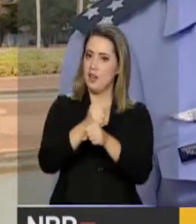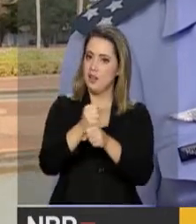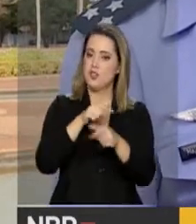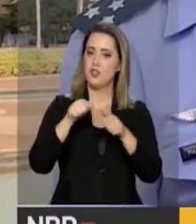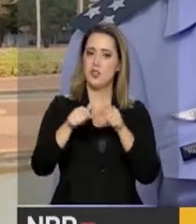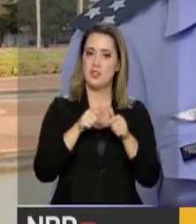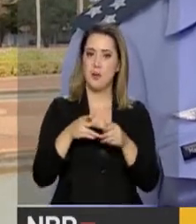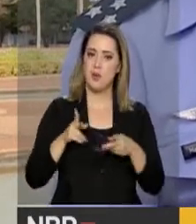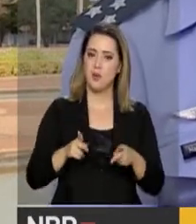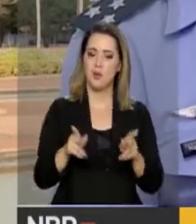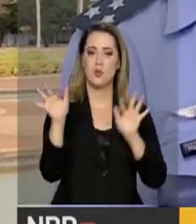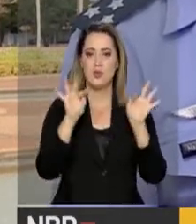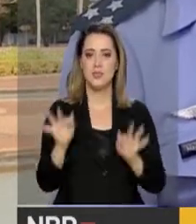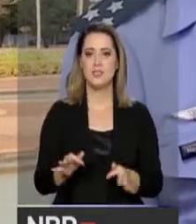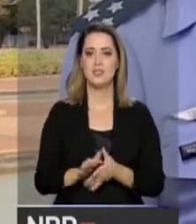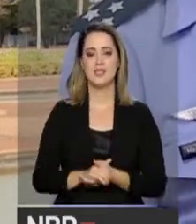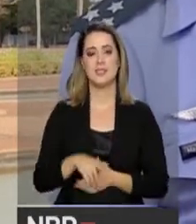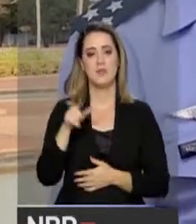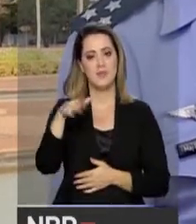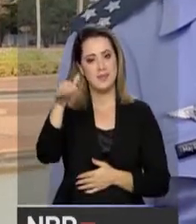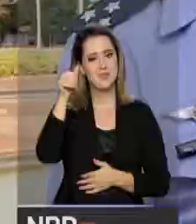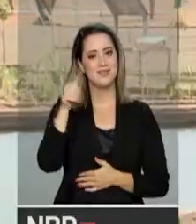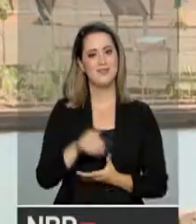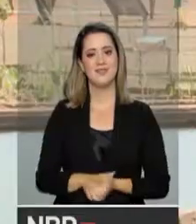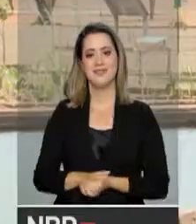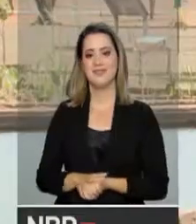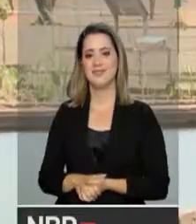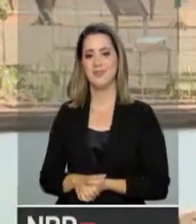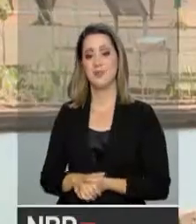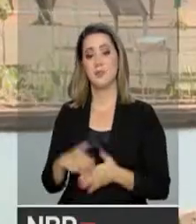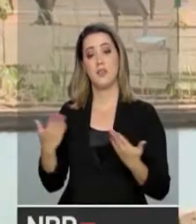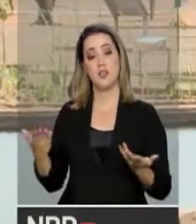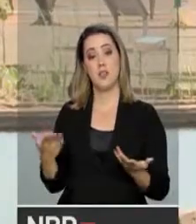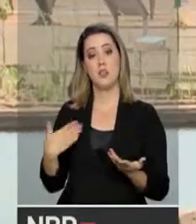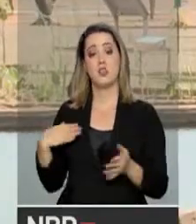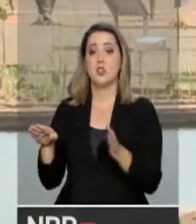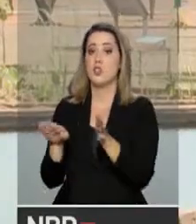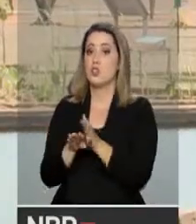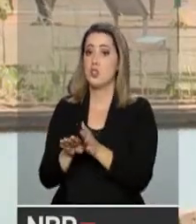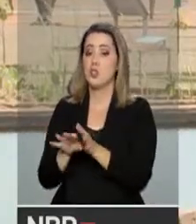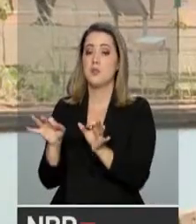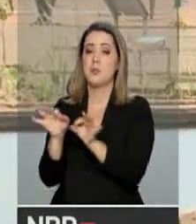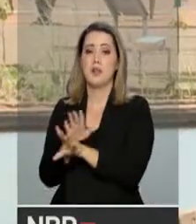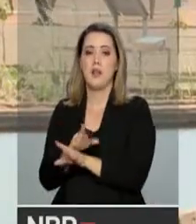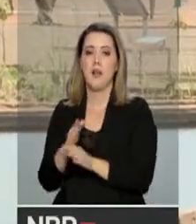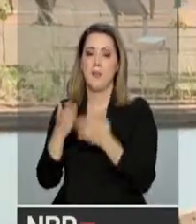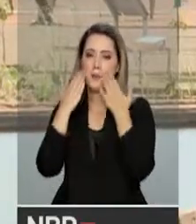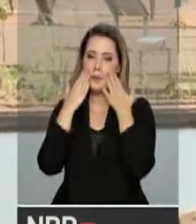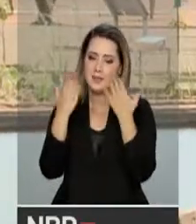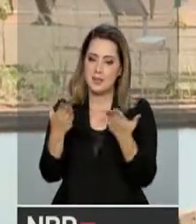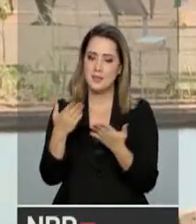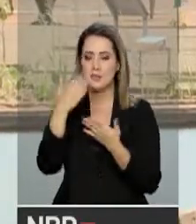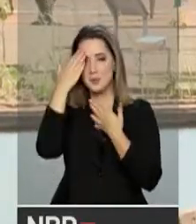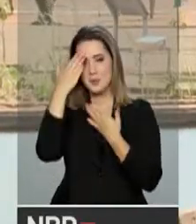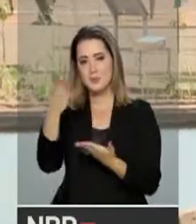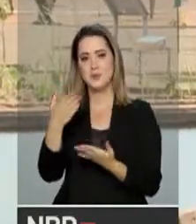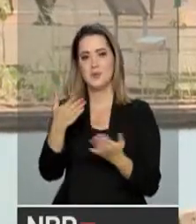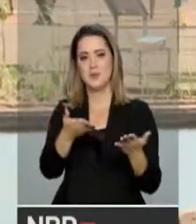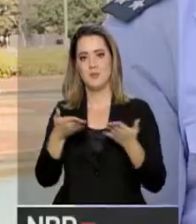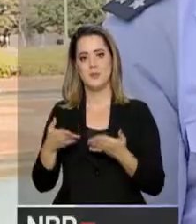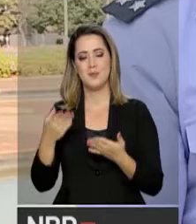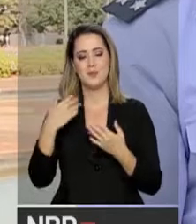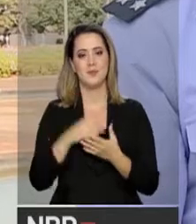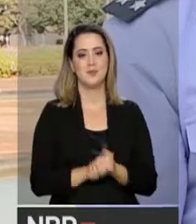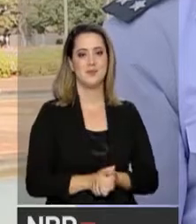satisfeito. Começaria de novo. Esse é o chamamento. Bom, a gente está chegando ao fim do programa. Eu agradeço a sua participação no NBR